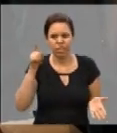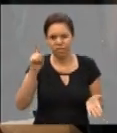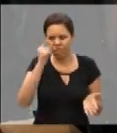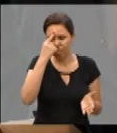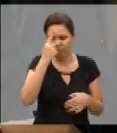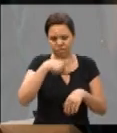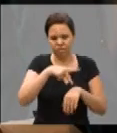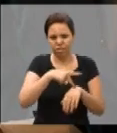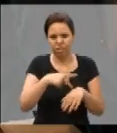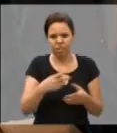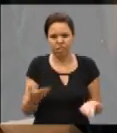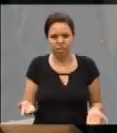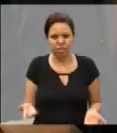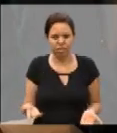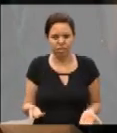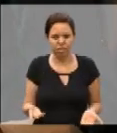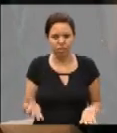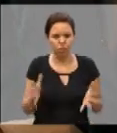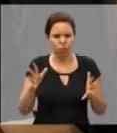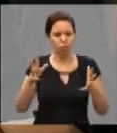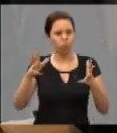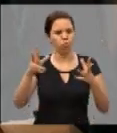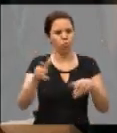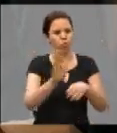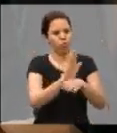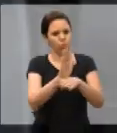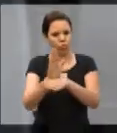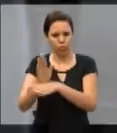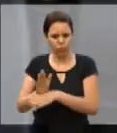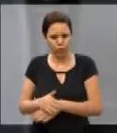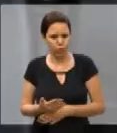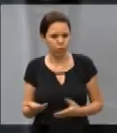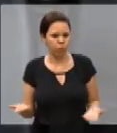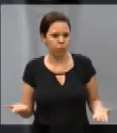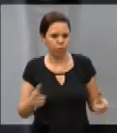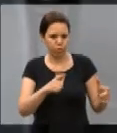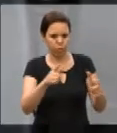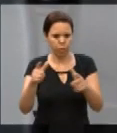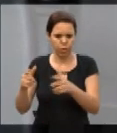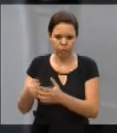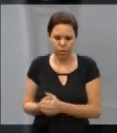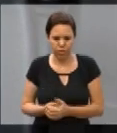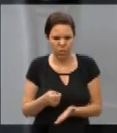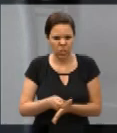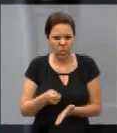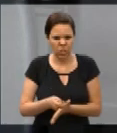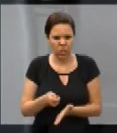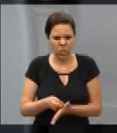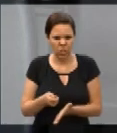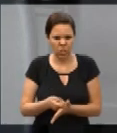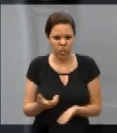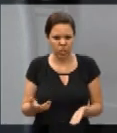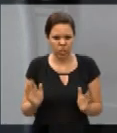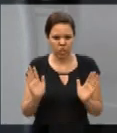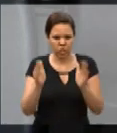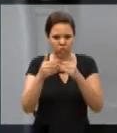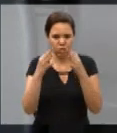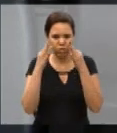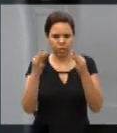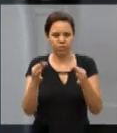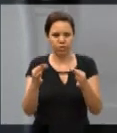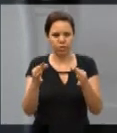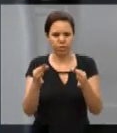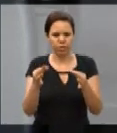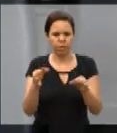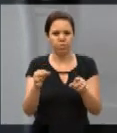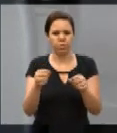Então, sabe, todas essas cenas filmadas nesses lugares exigiram um nível de concentração e